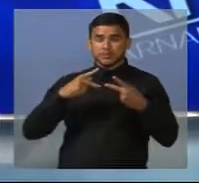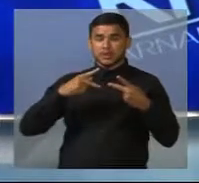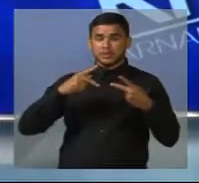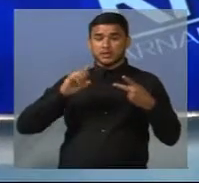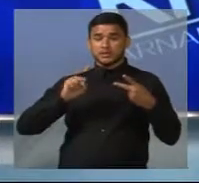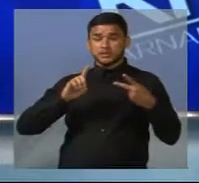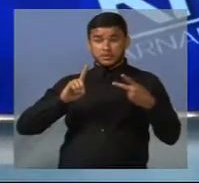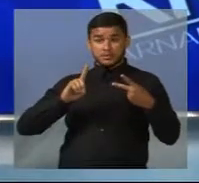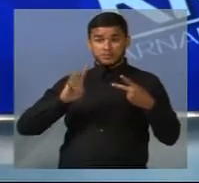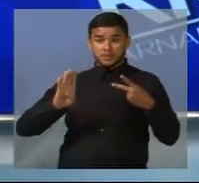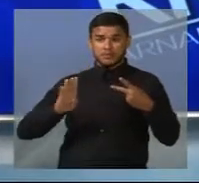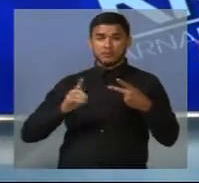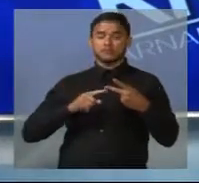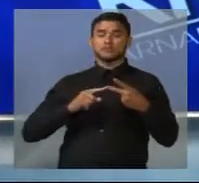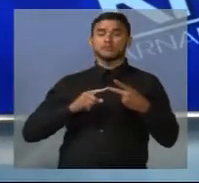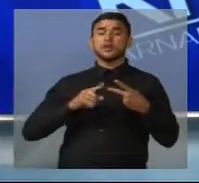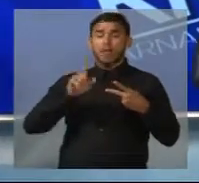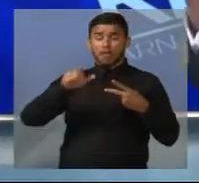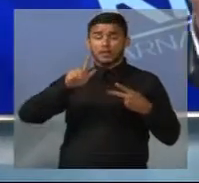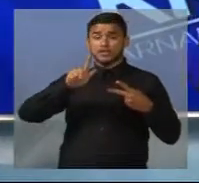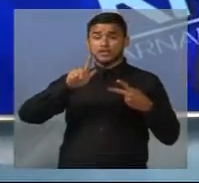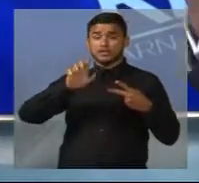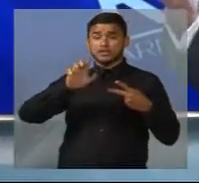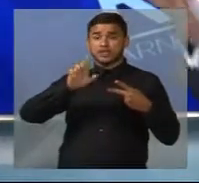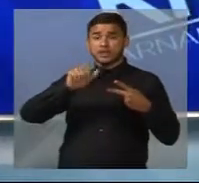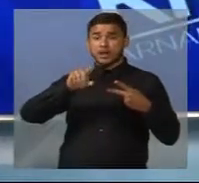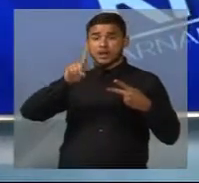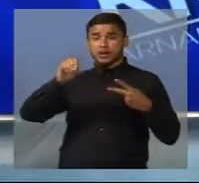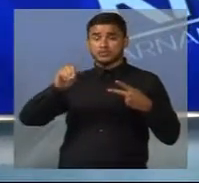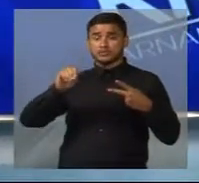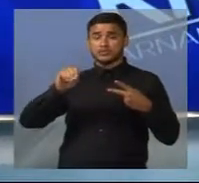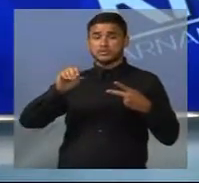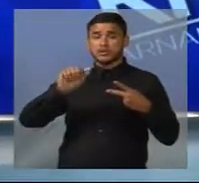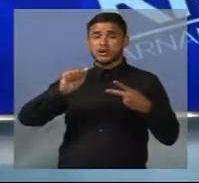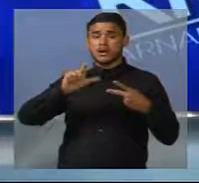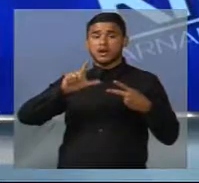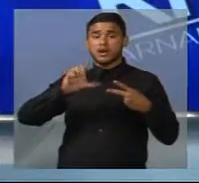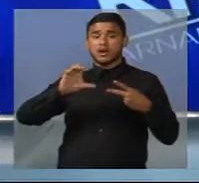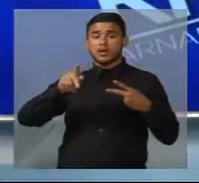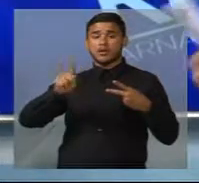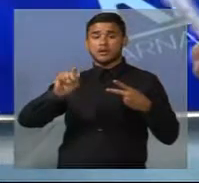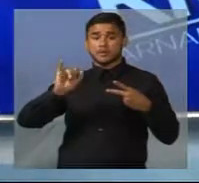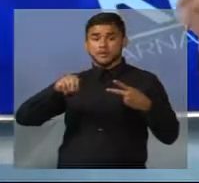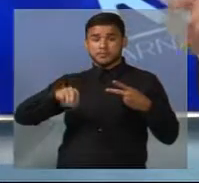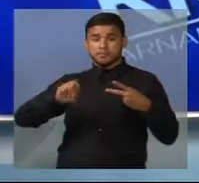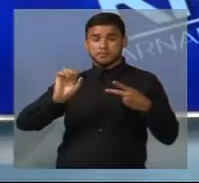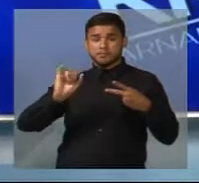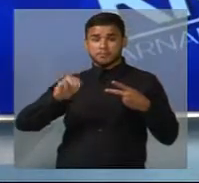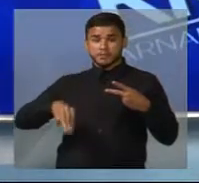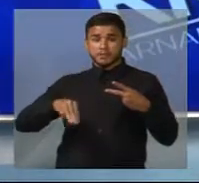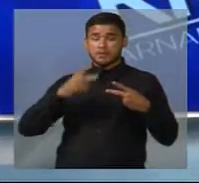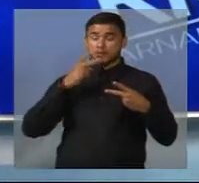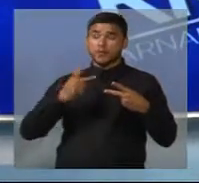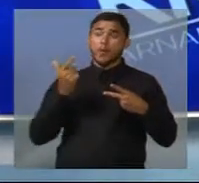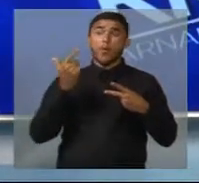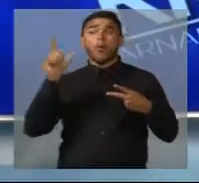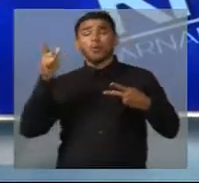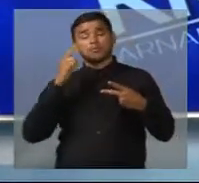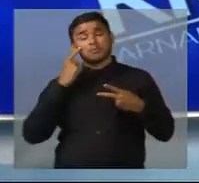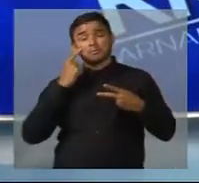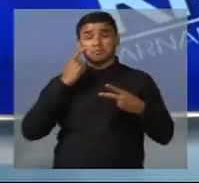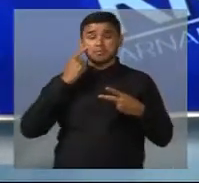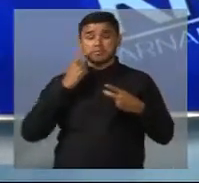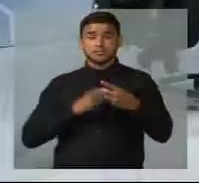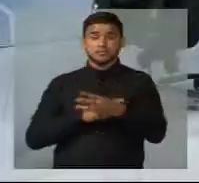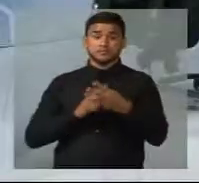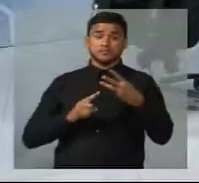governador Geraldo Alckmin, embora haja um ensaio do... É uma incerteza ainda. Arthur Vigílio, que é o prefeito de